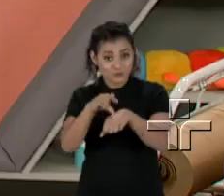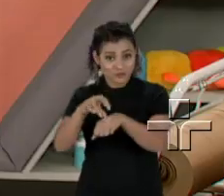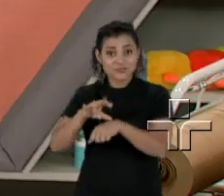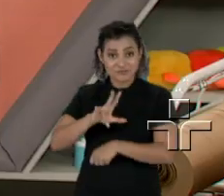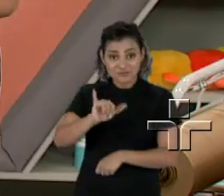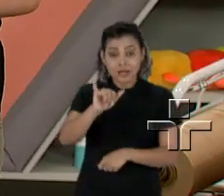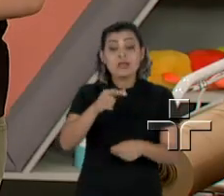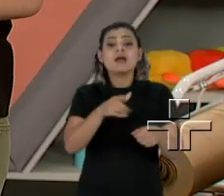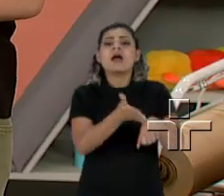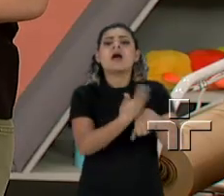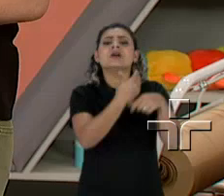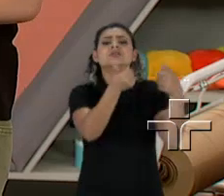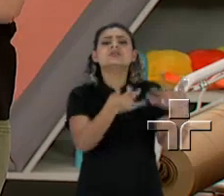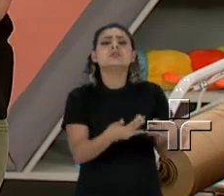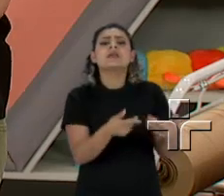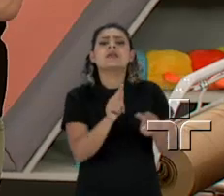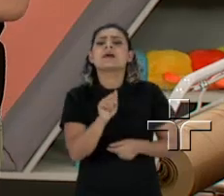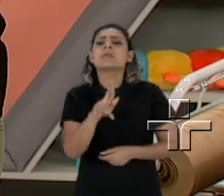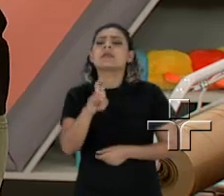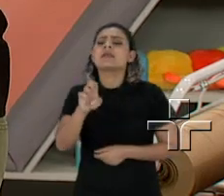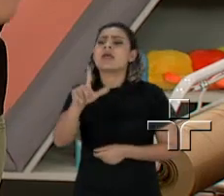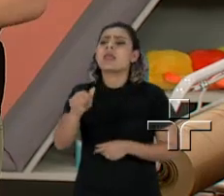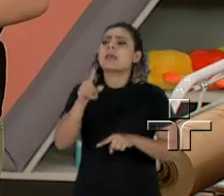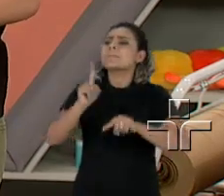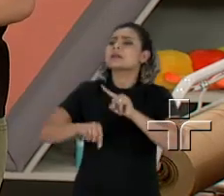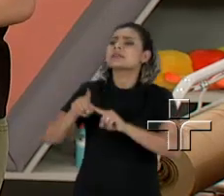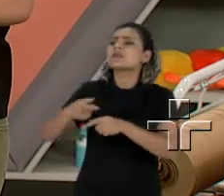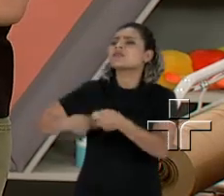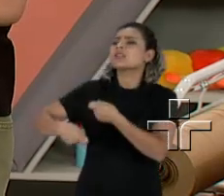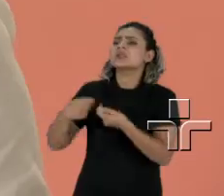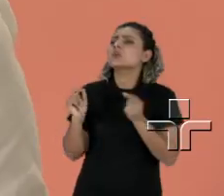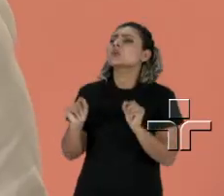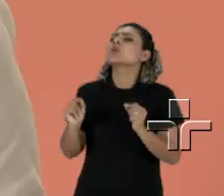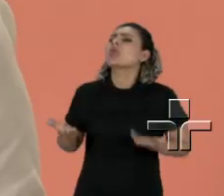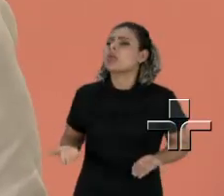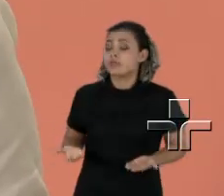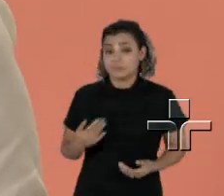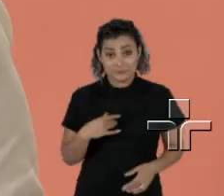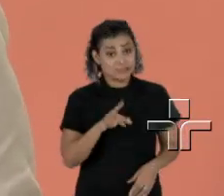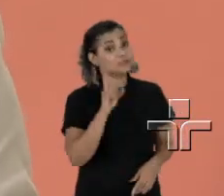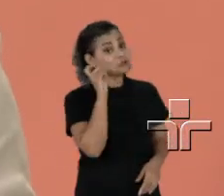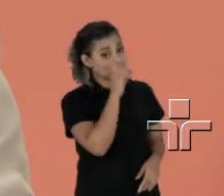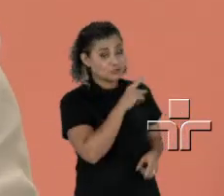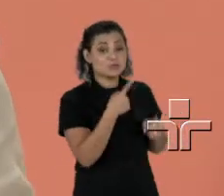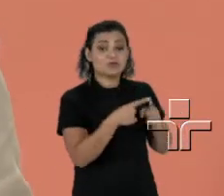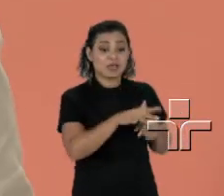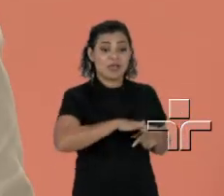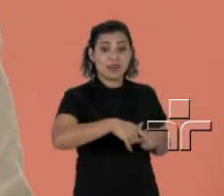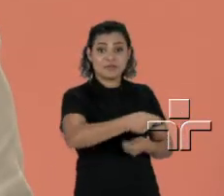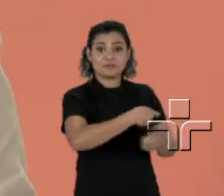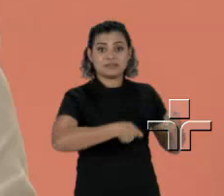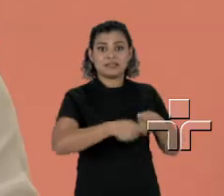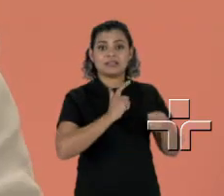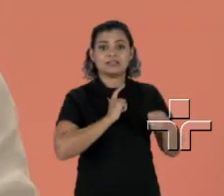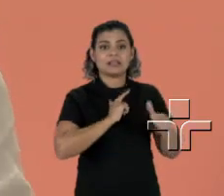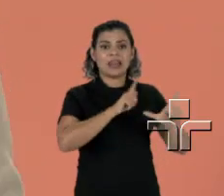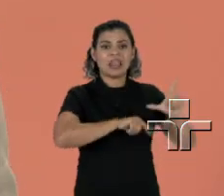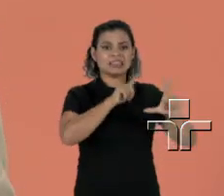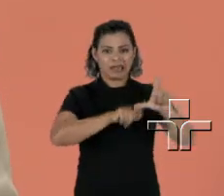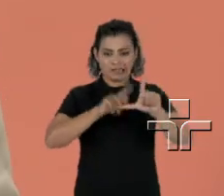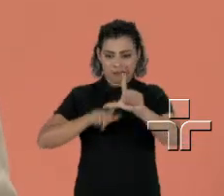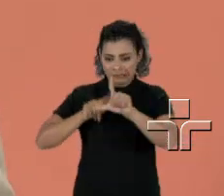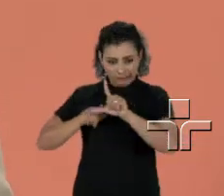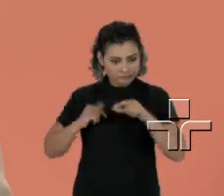aqui explica pra gente gabriela o que são produtos financeiros e difícil no mercado financeiro parece que queria um monte de letrinhas para